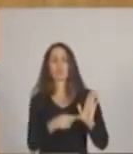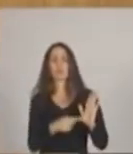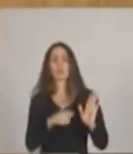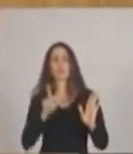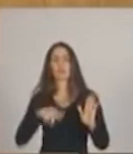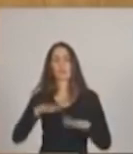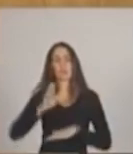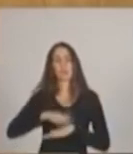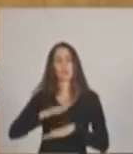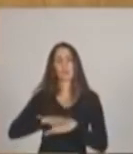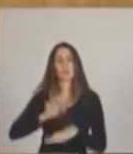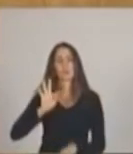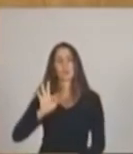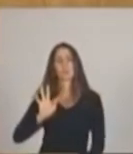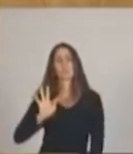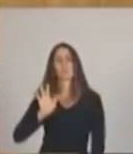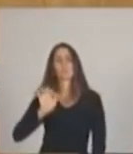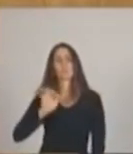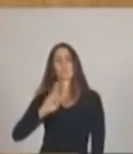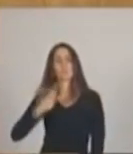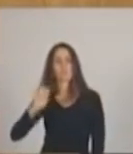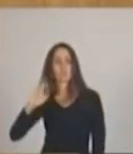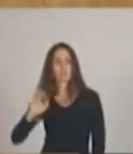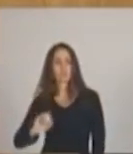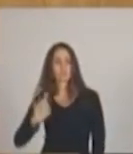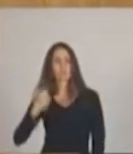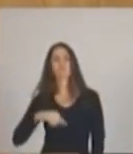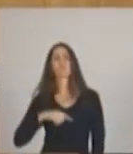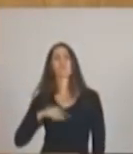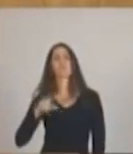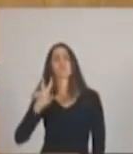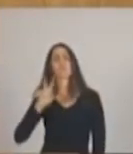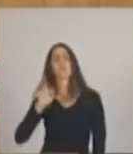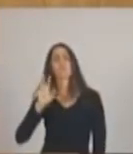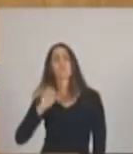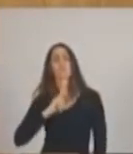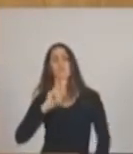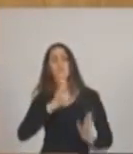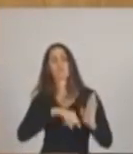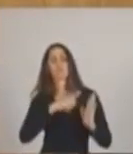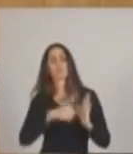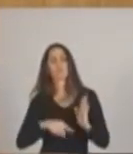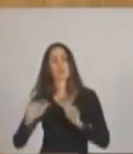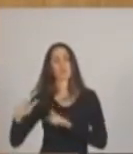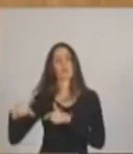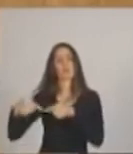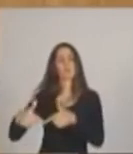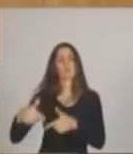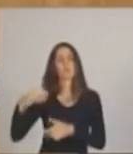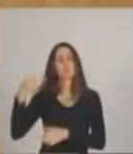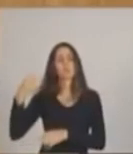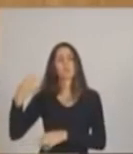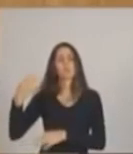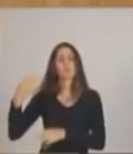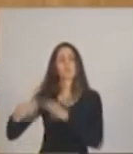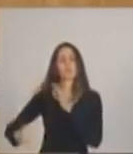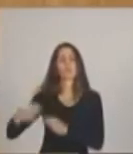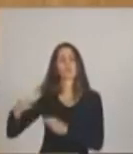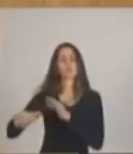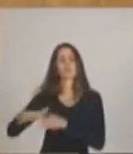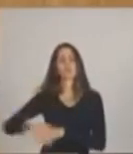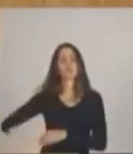deputado Teodorico Ferraço. Ele susta os efeitos de resoluções do Tribunal de Justiça que tratam do fechamento